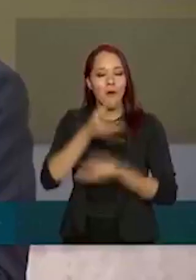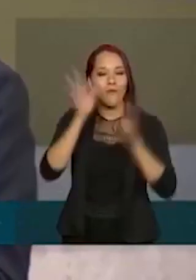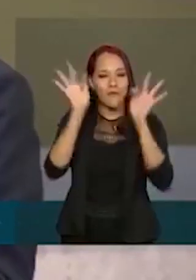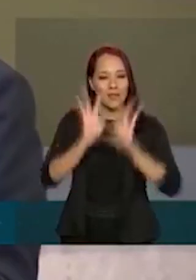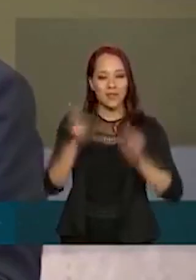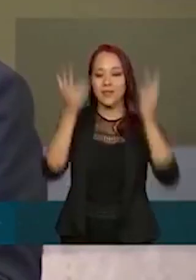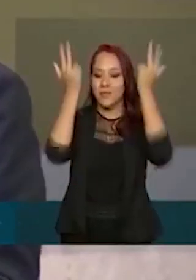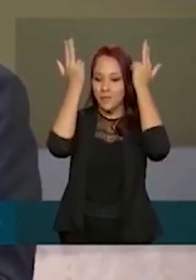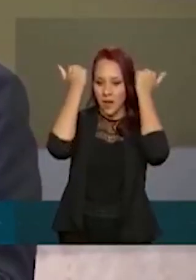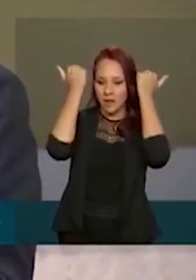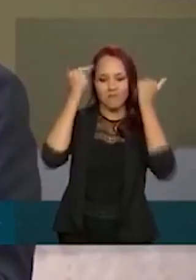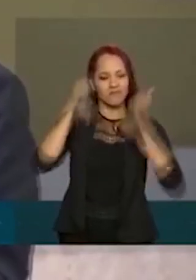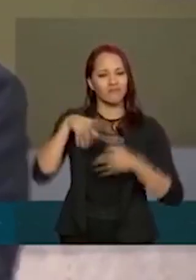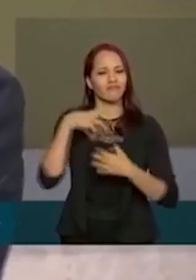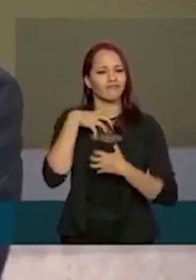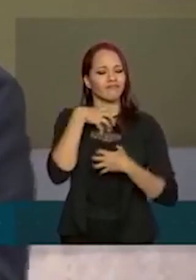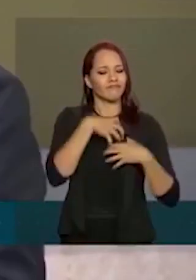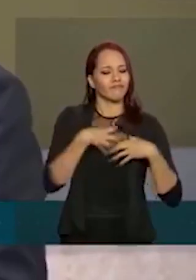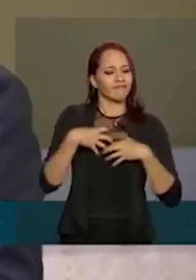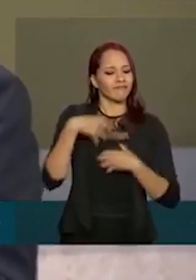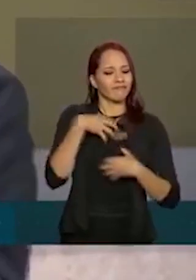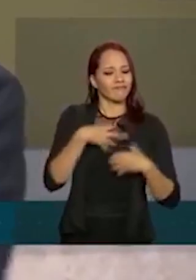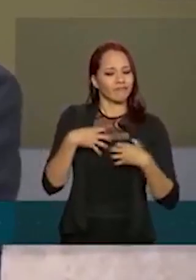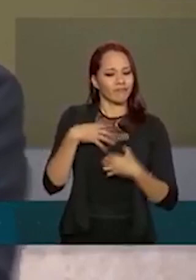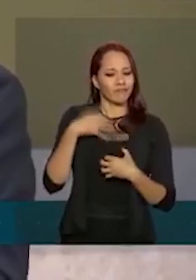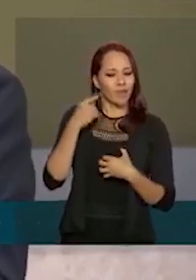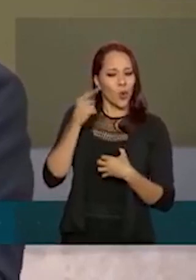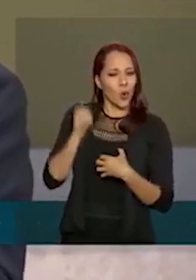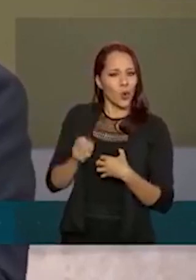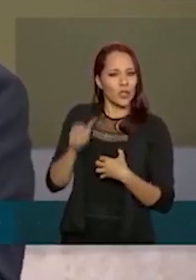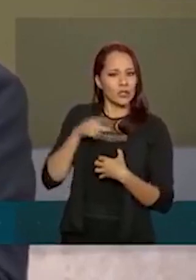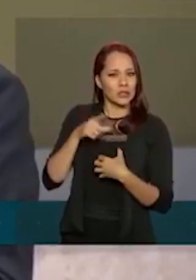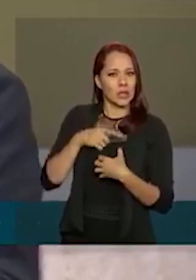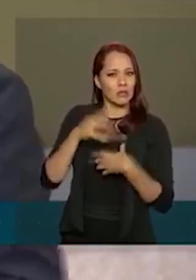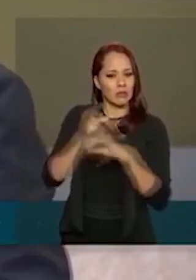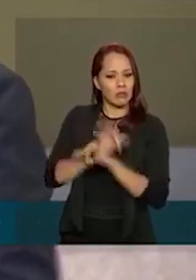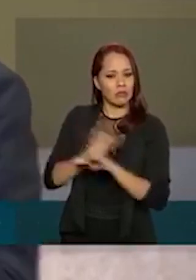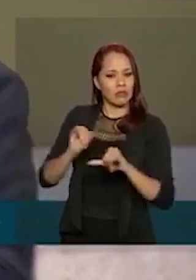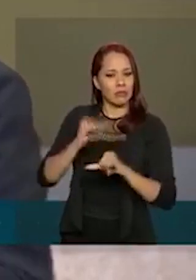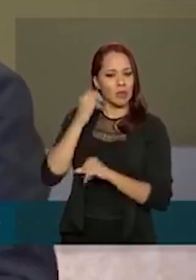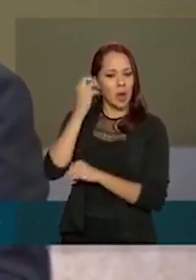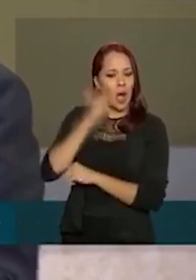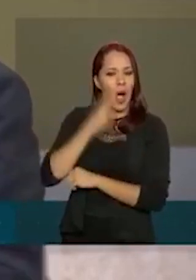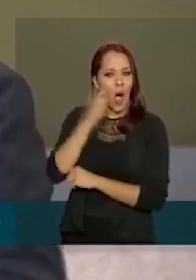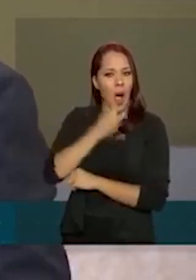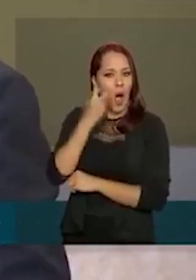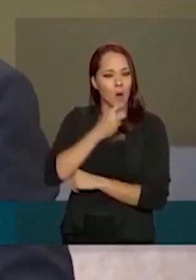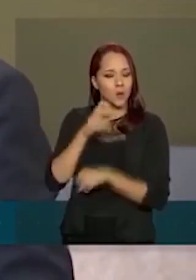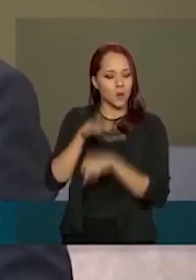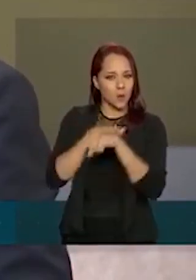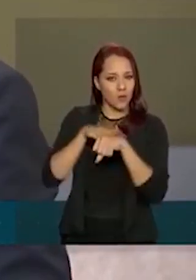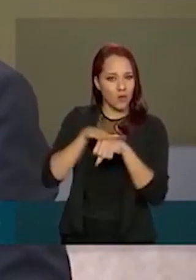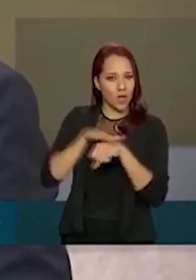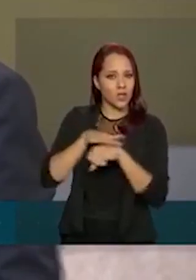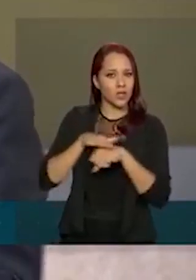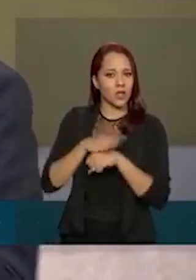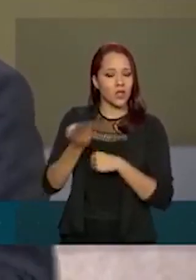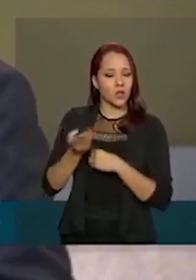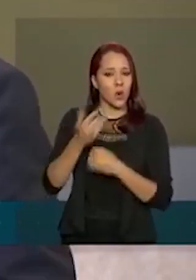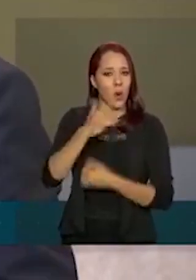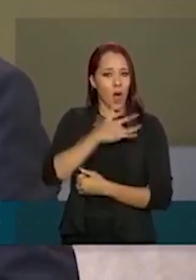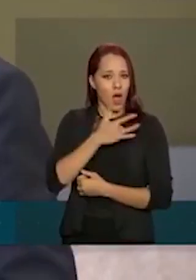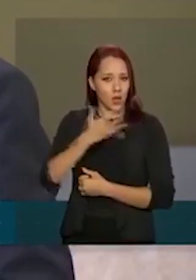O senhor se sente incomodado com esse fogo amigo que foi vazado aí nesse áudio de conversas do ministro Onyx